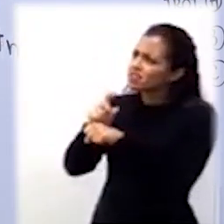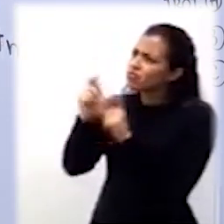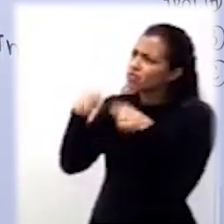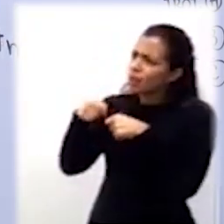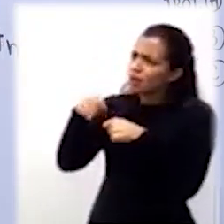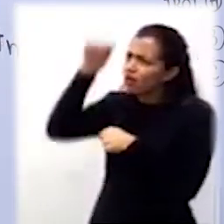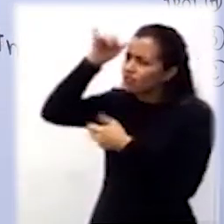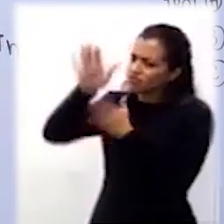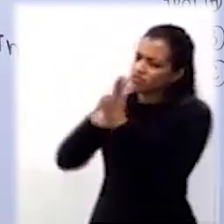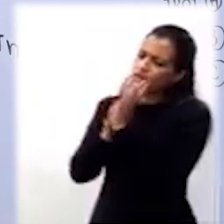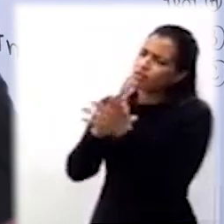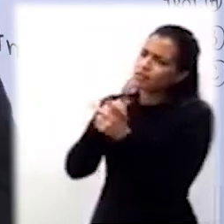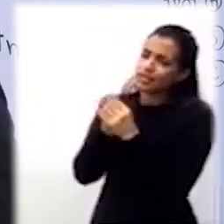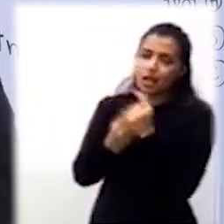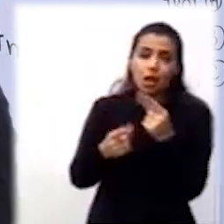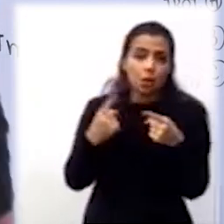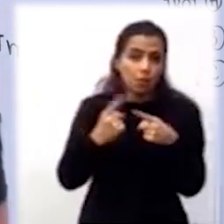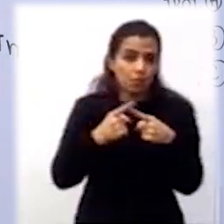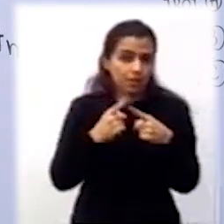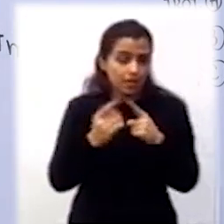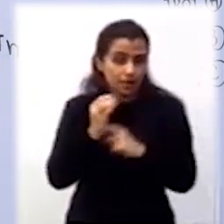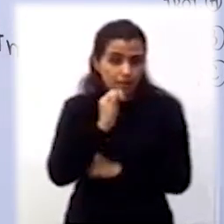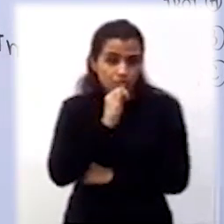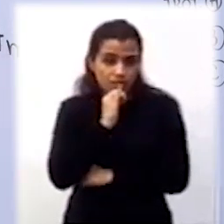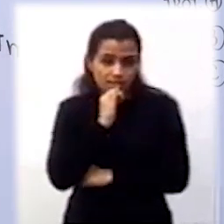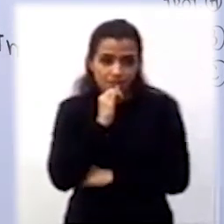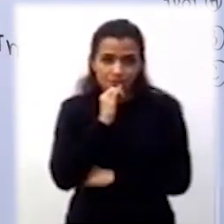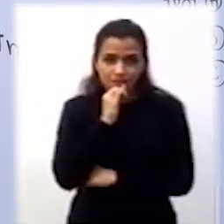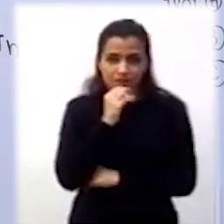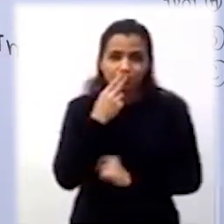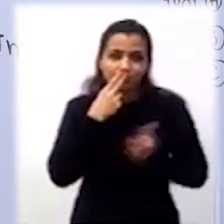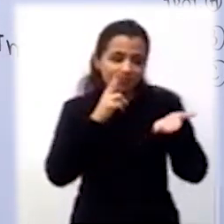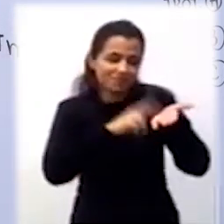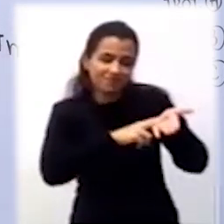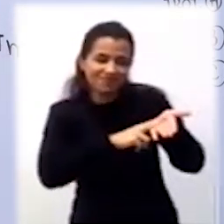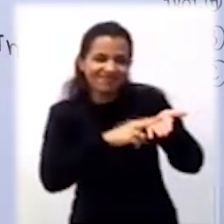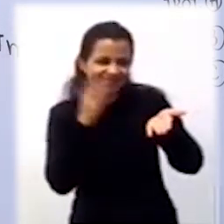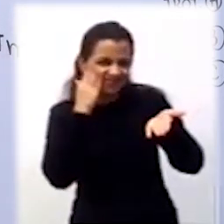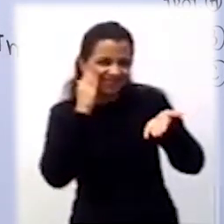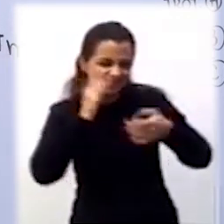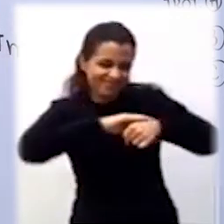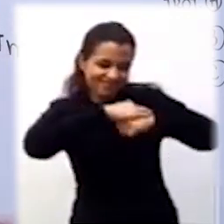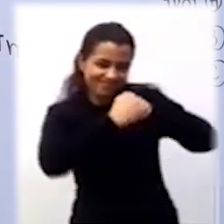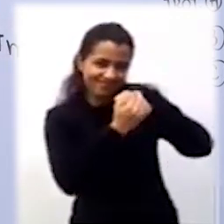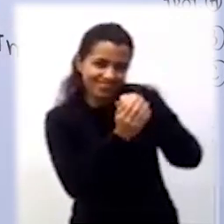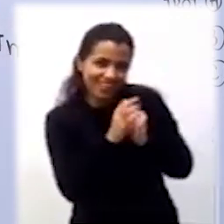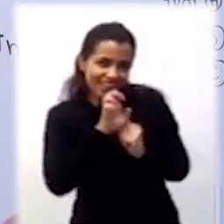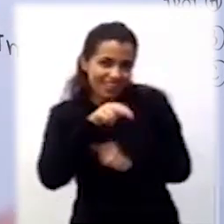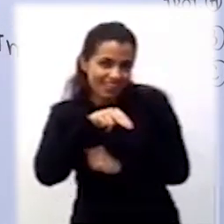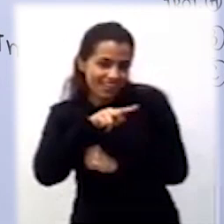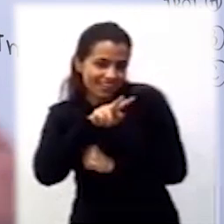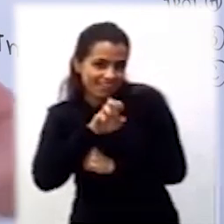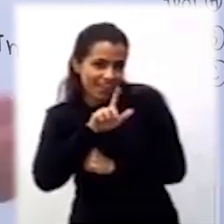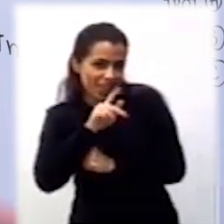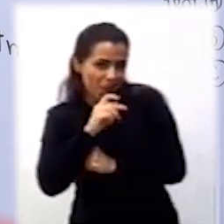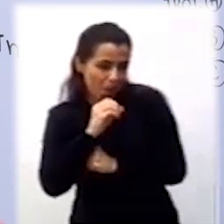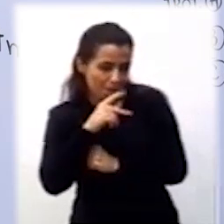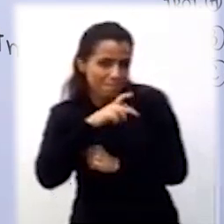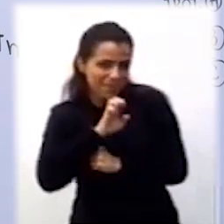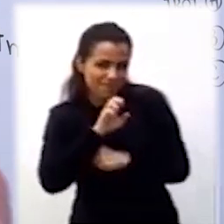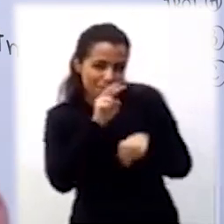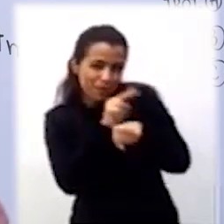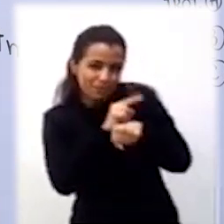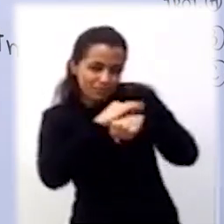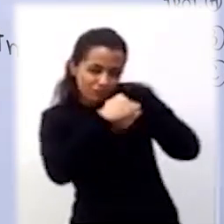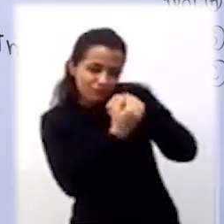Sabe por quê? Eu sempre comparo o vírus com o envelope, que tem essa gordura aí, com gordura na panela de casa. Exemplo, você está lá